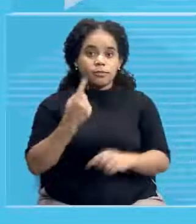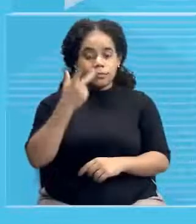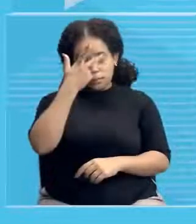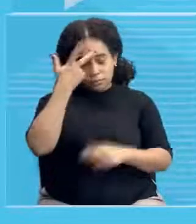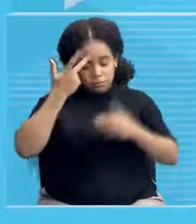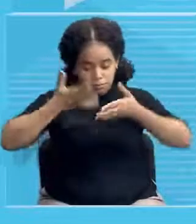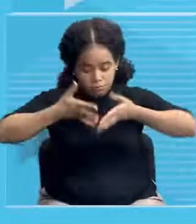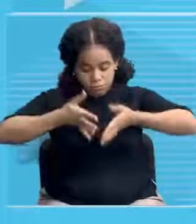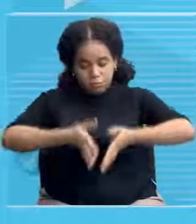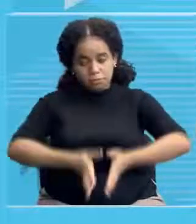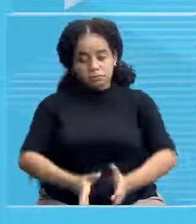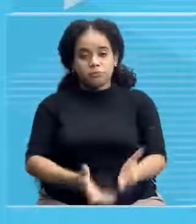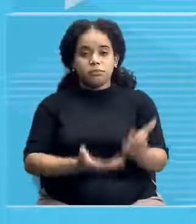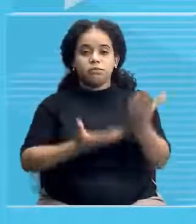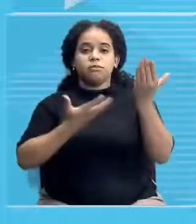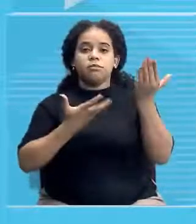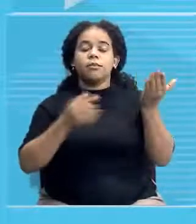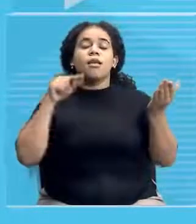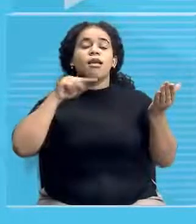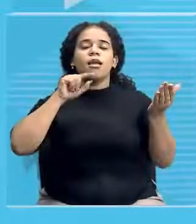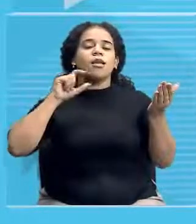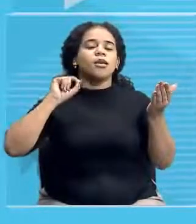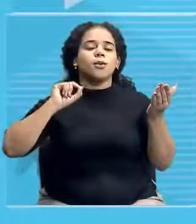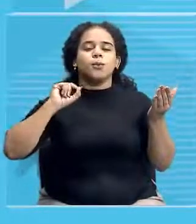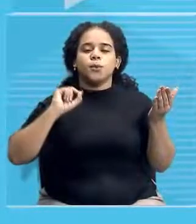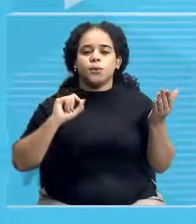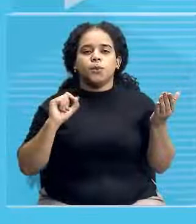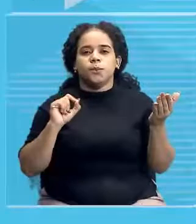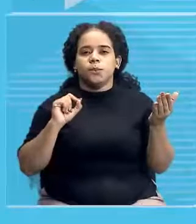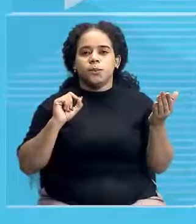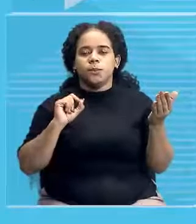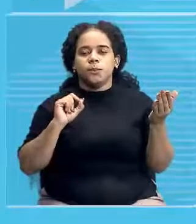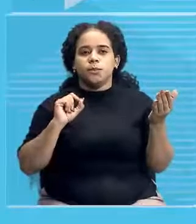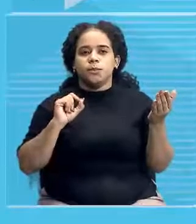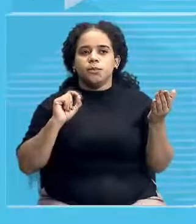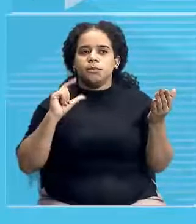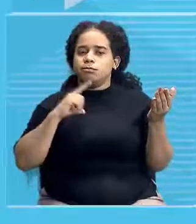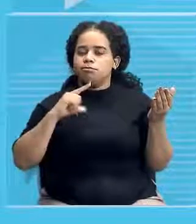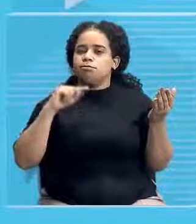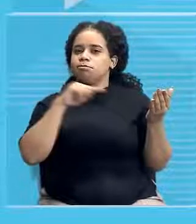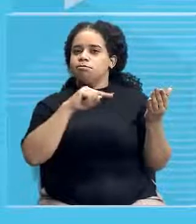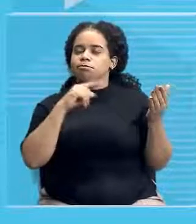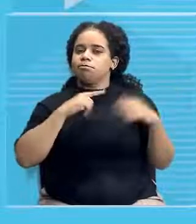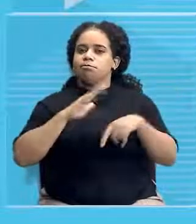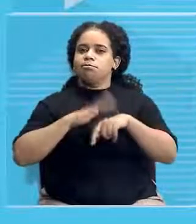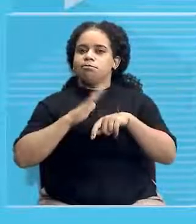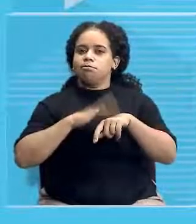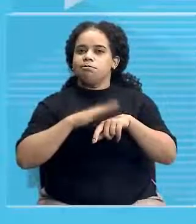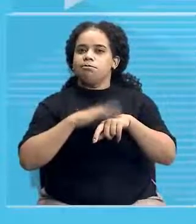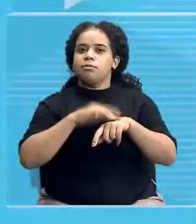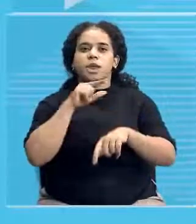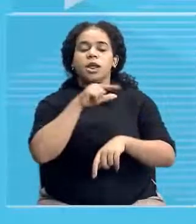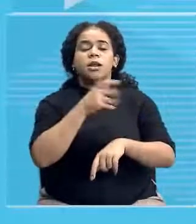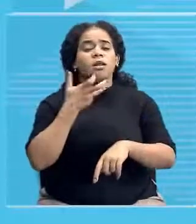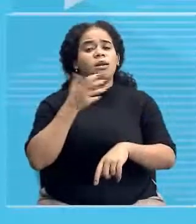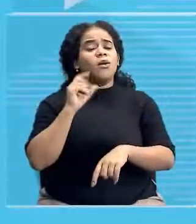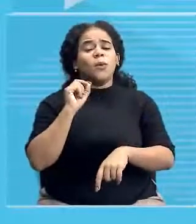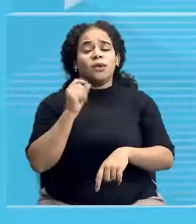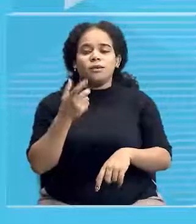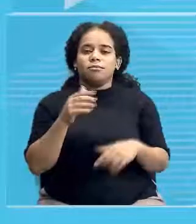planeta. E este ser humano, ele tem que ser aquilo que ele é.